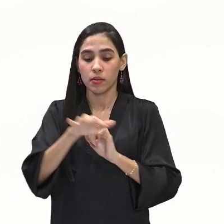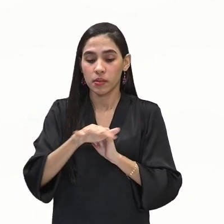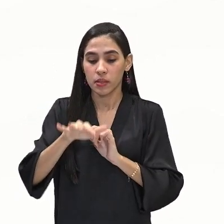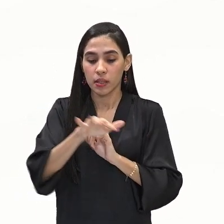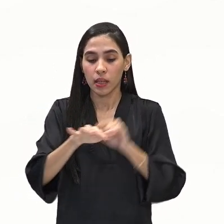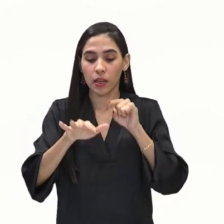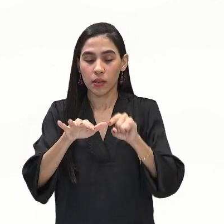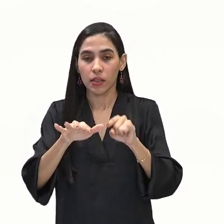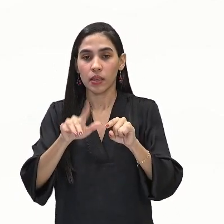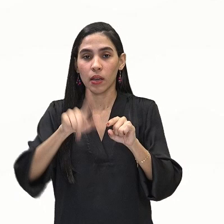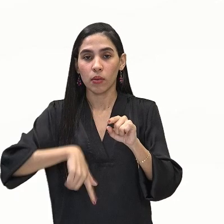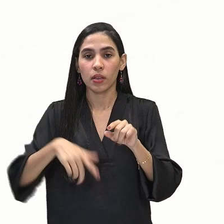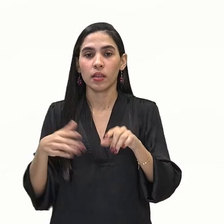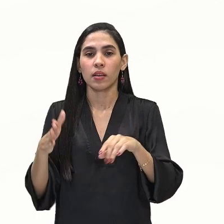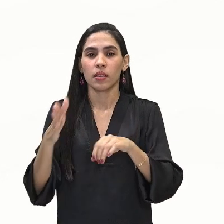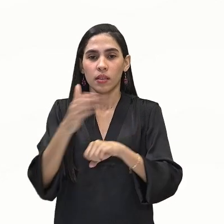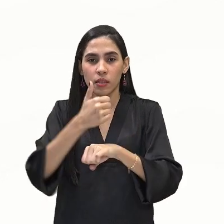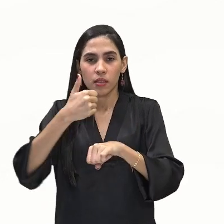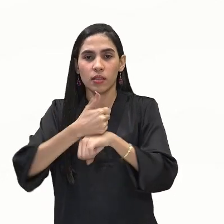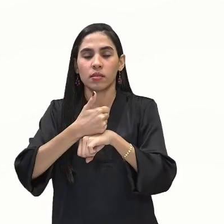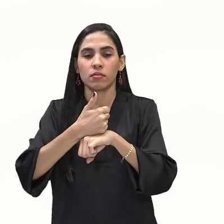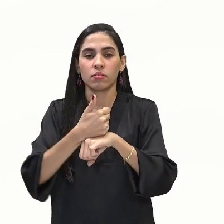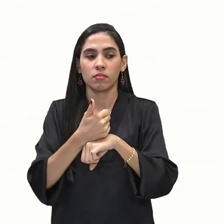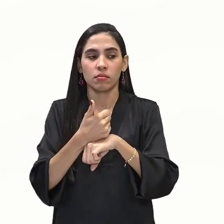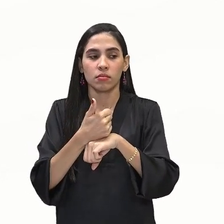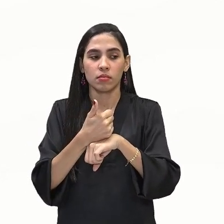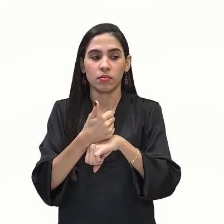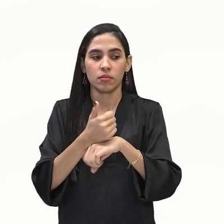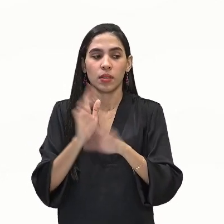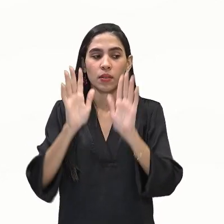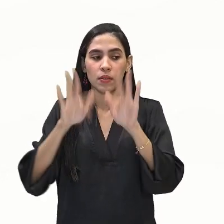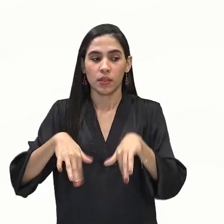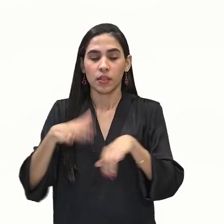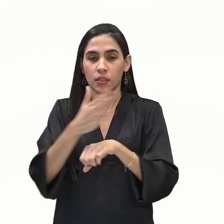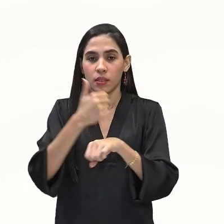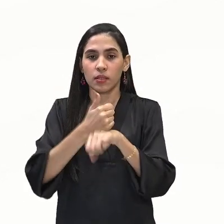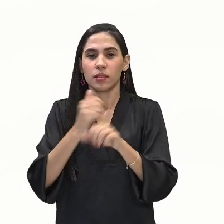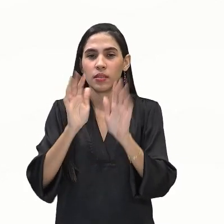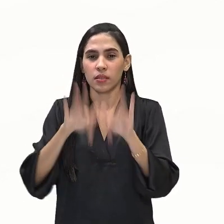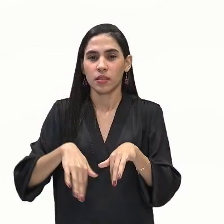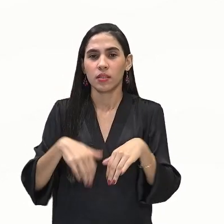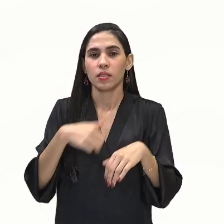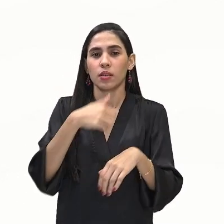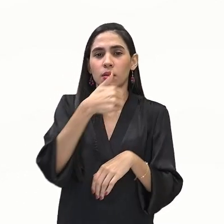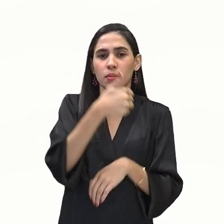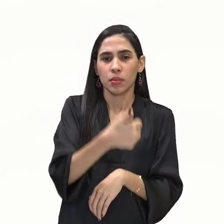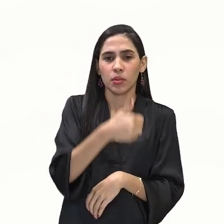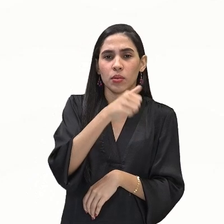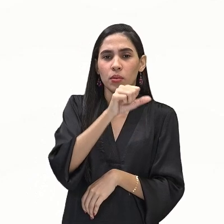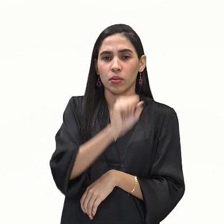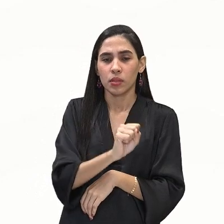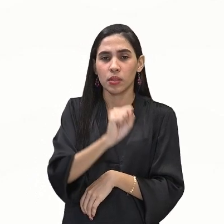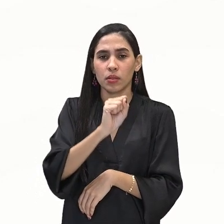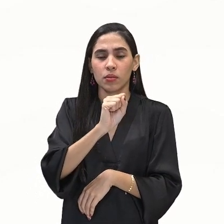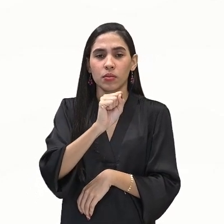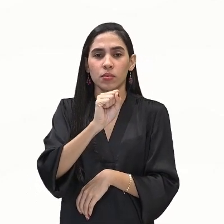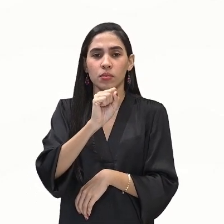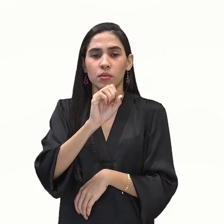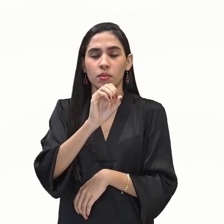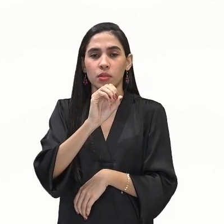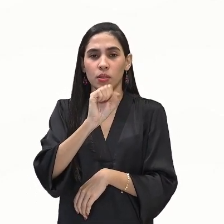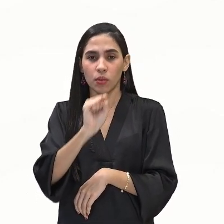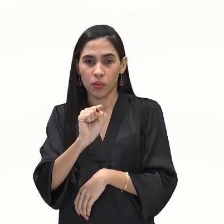a descolonização do país, né, que nós temos aí em 1808, e